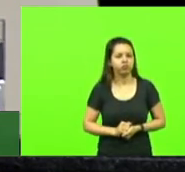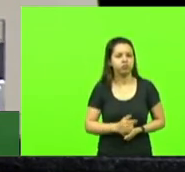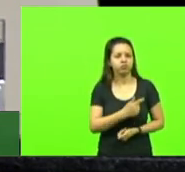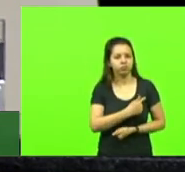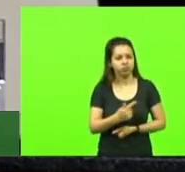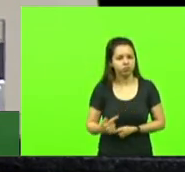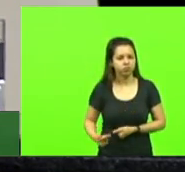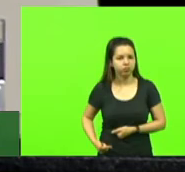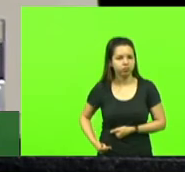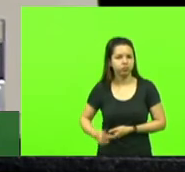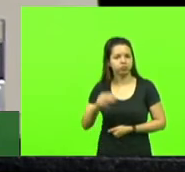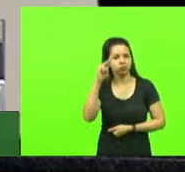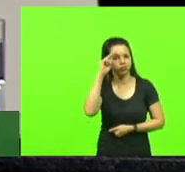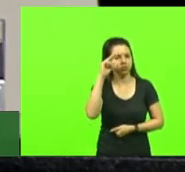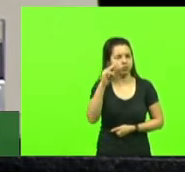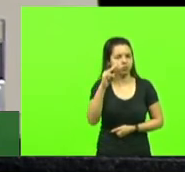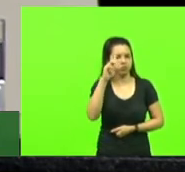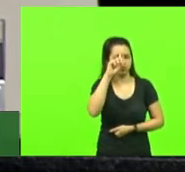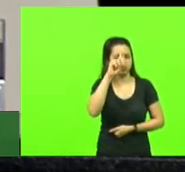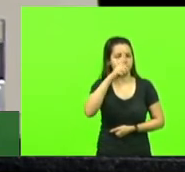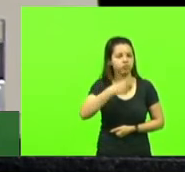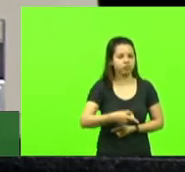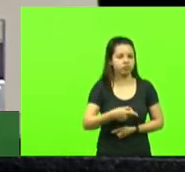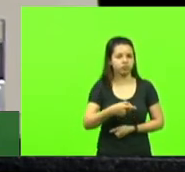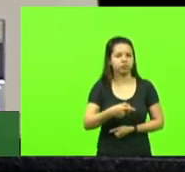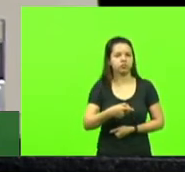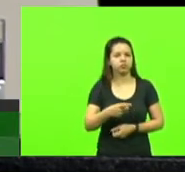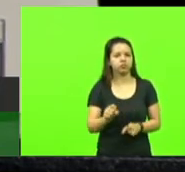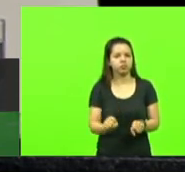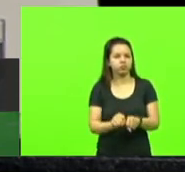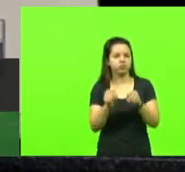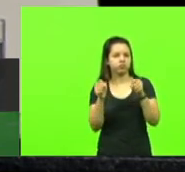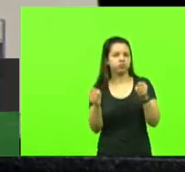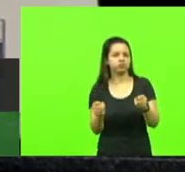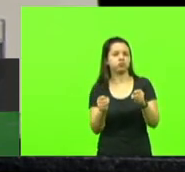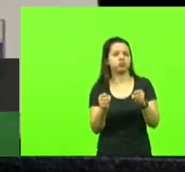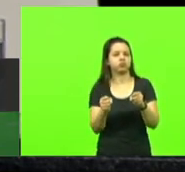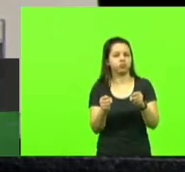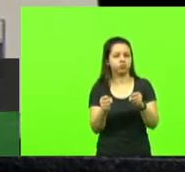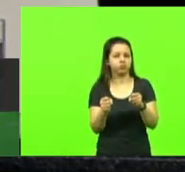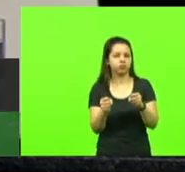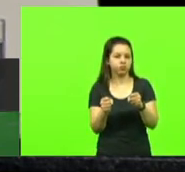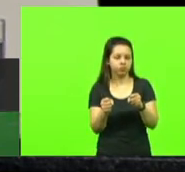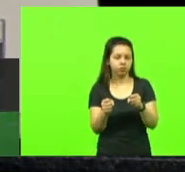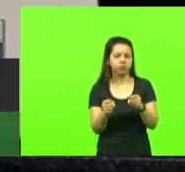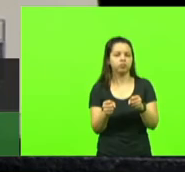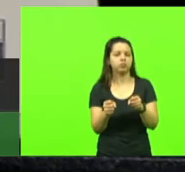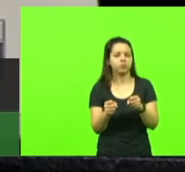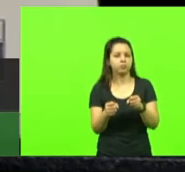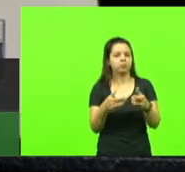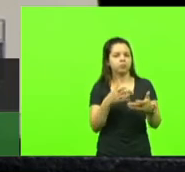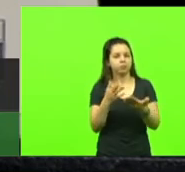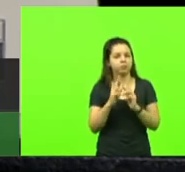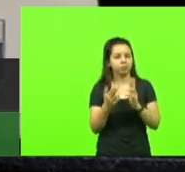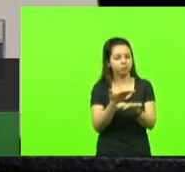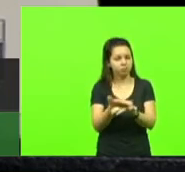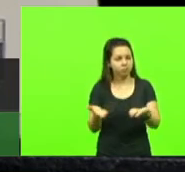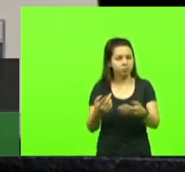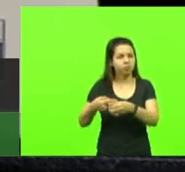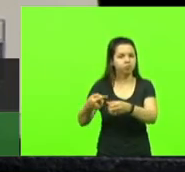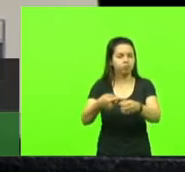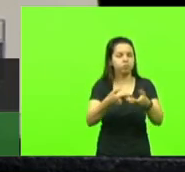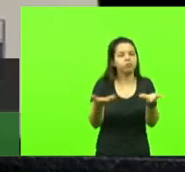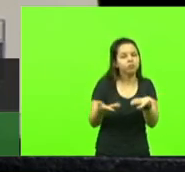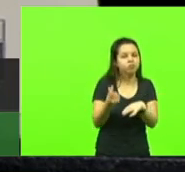Carlos Moisés determinou romper essa barreira com relação aos municípios. E hoje os recursos são